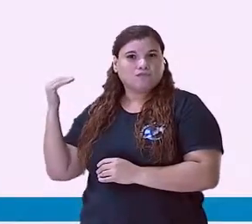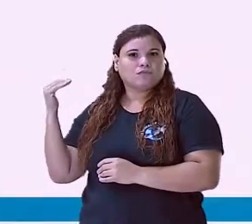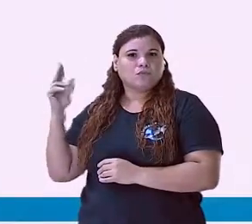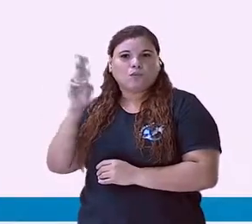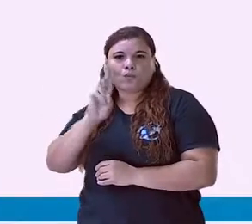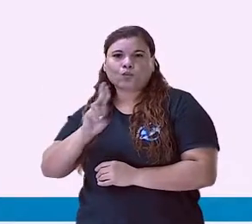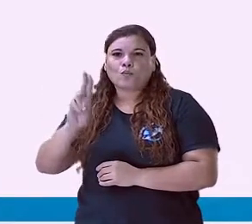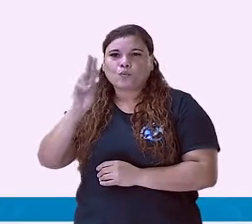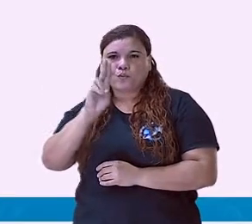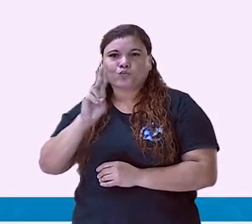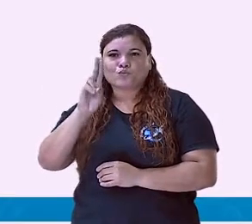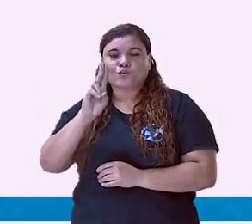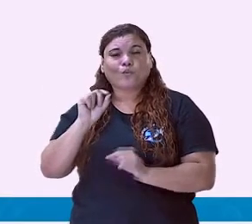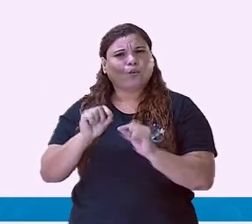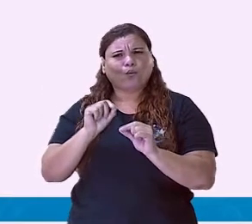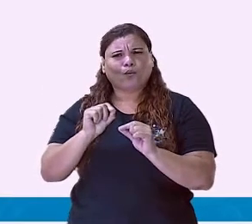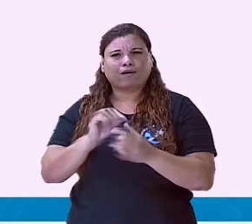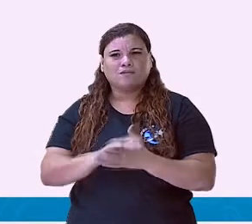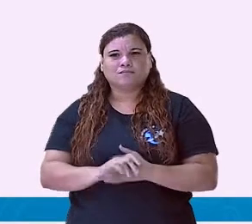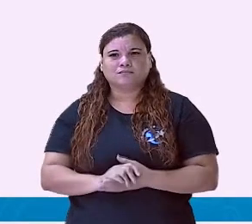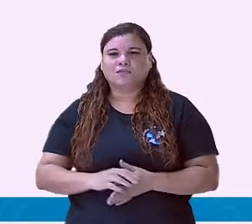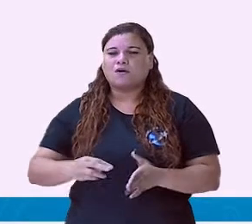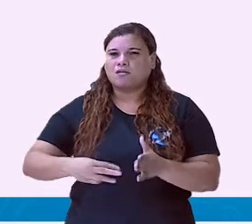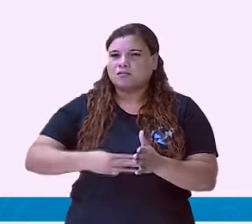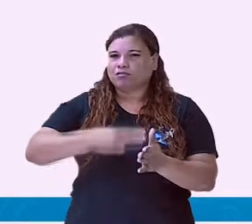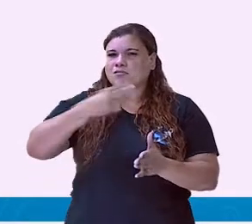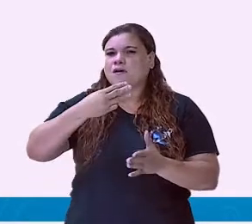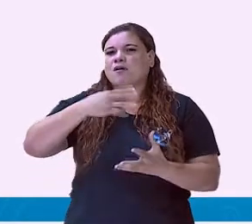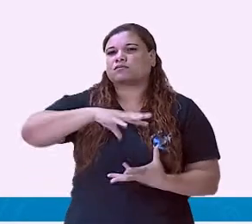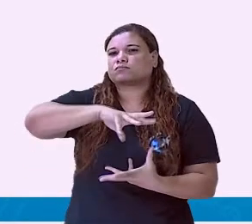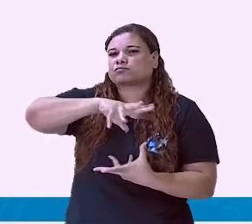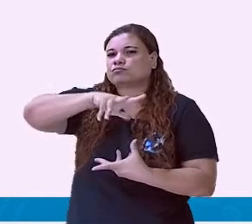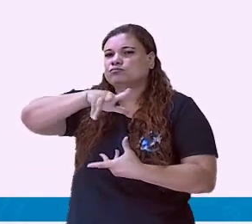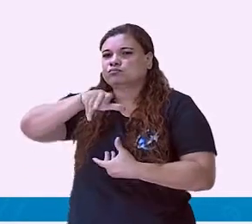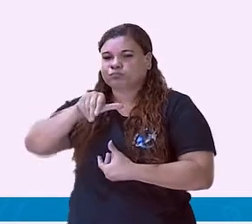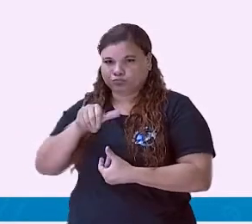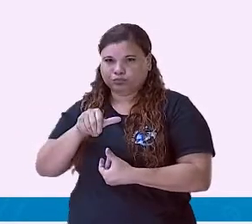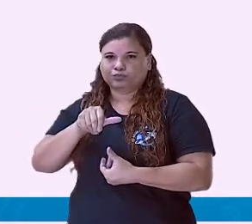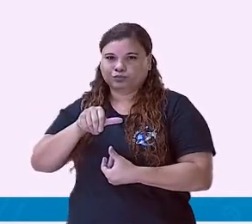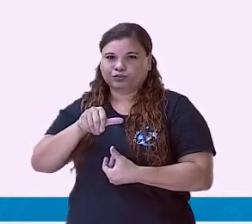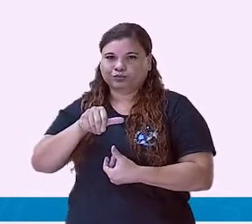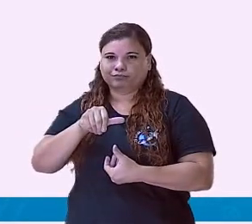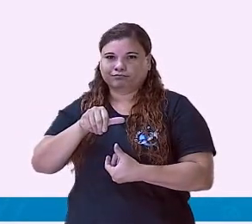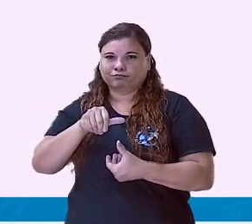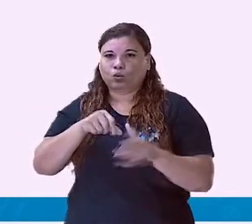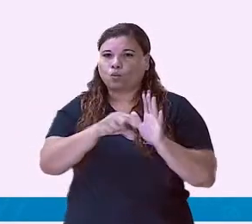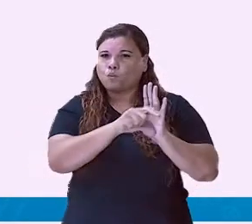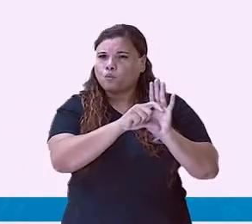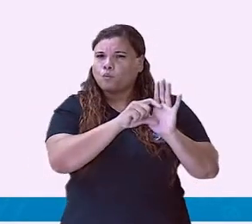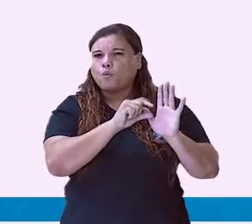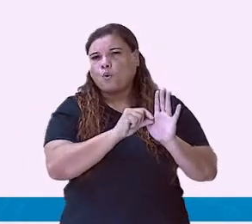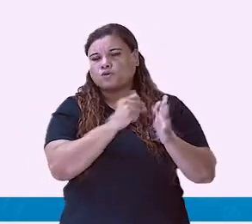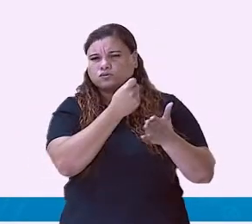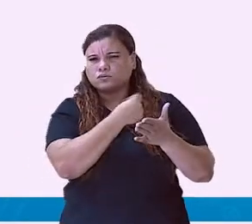utilizou o termo terceiro mundo em um artigo escrito